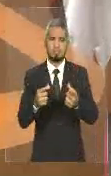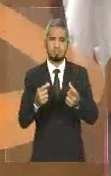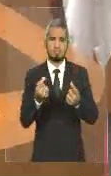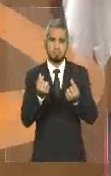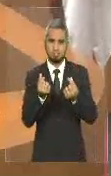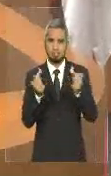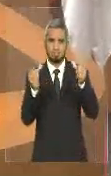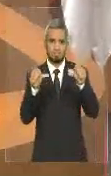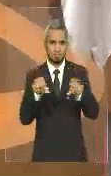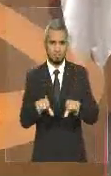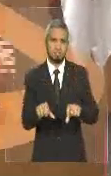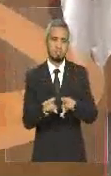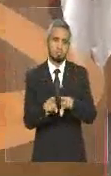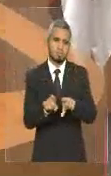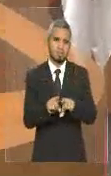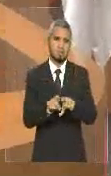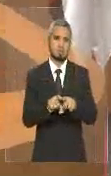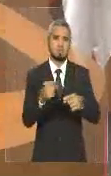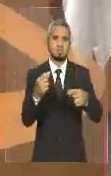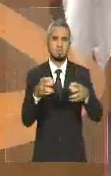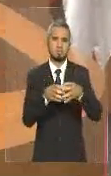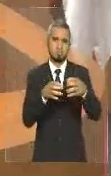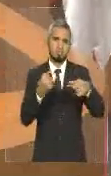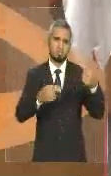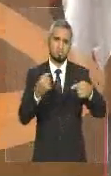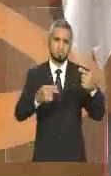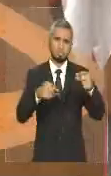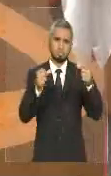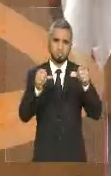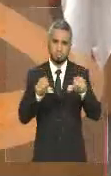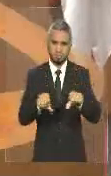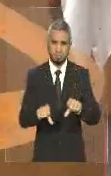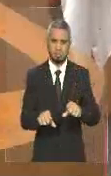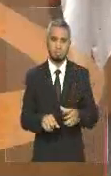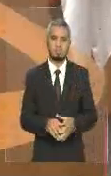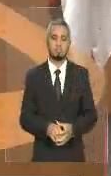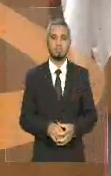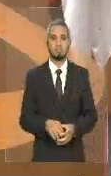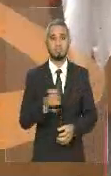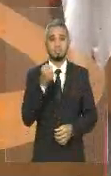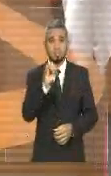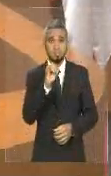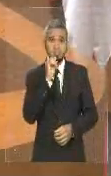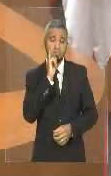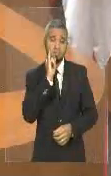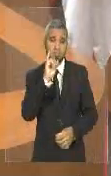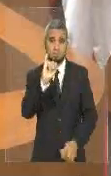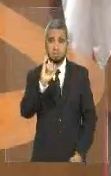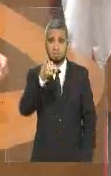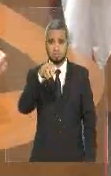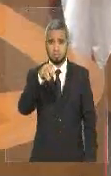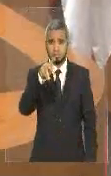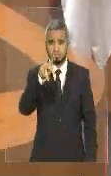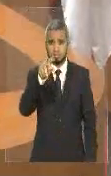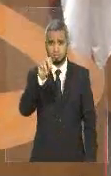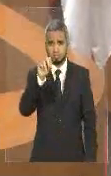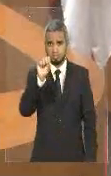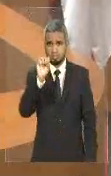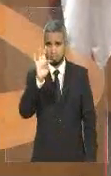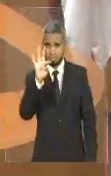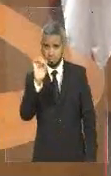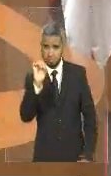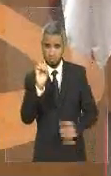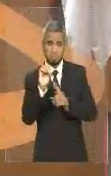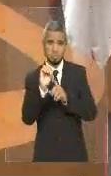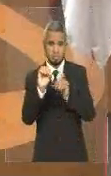houve necessidade, e isso não é bom. Se imposto fosse bom, nem teria o nome de imposto. Ninguém gosta de aumentar imposto.